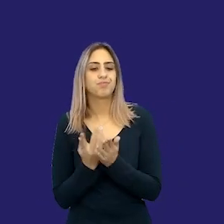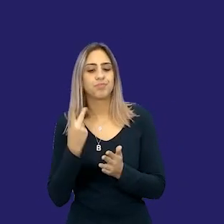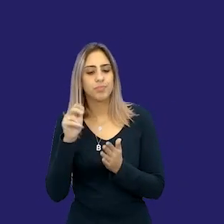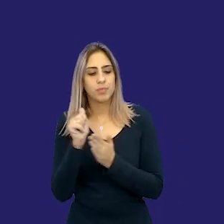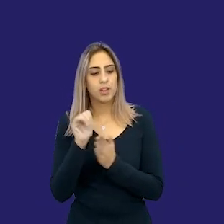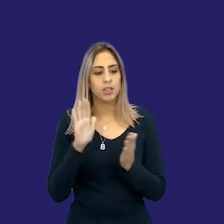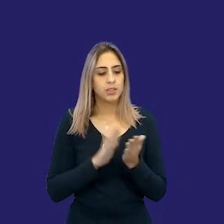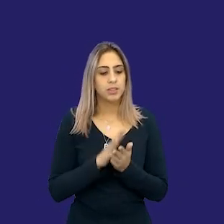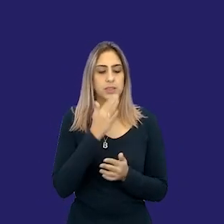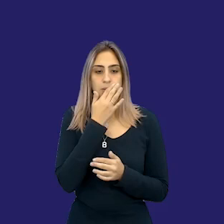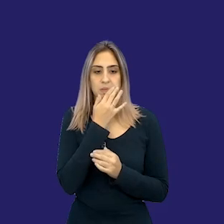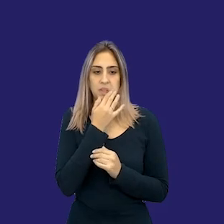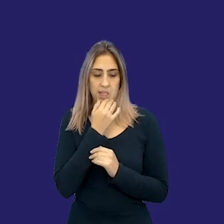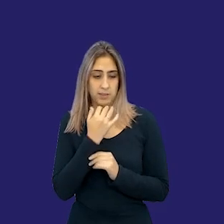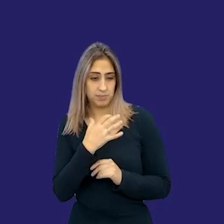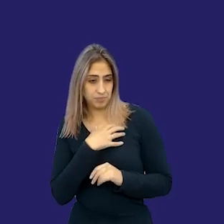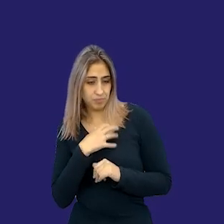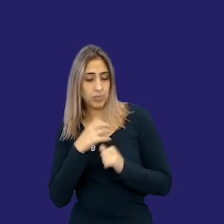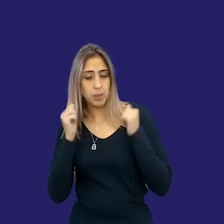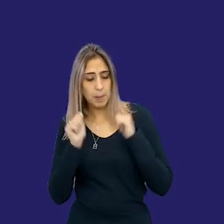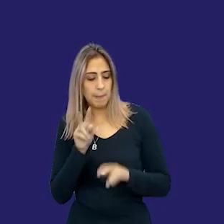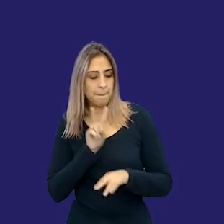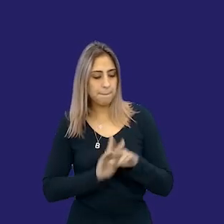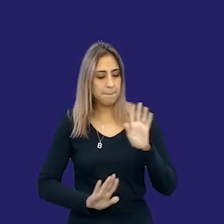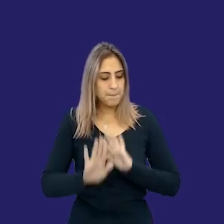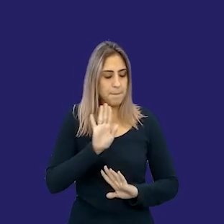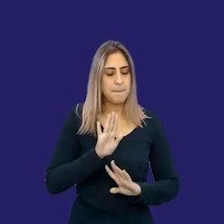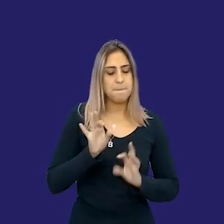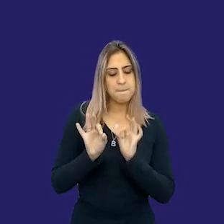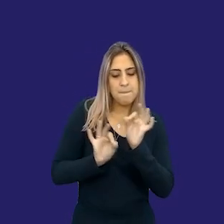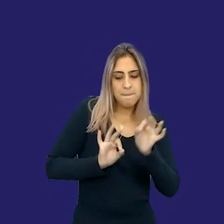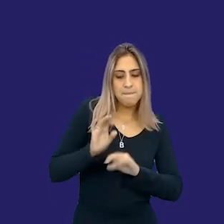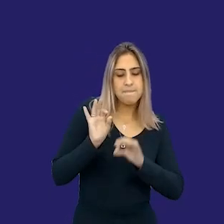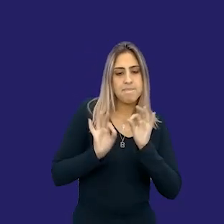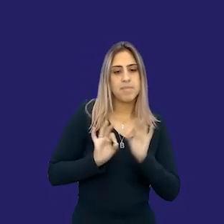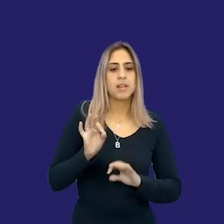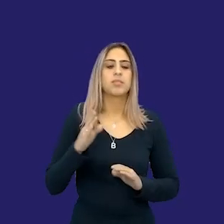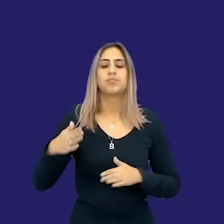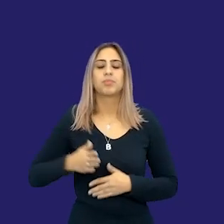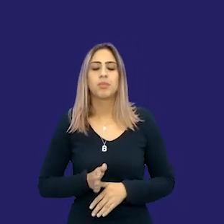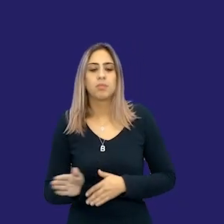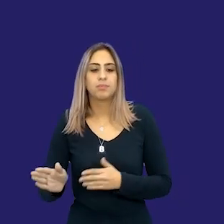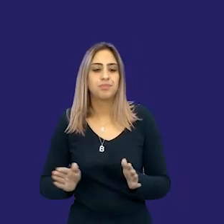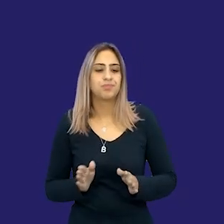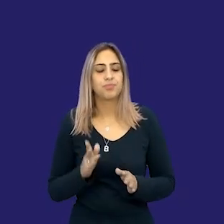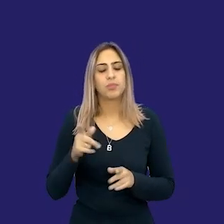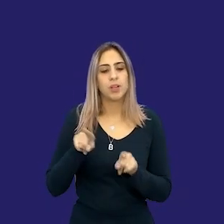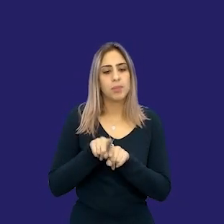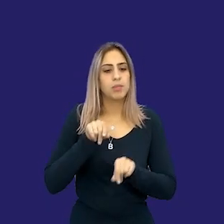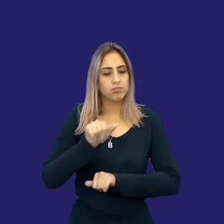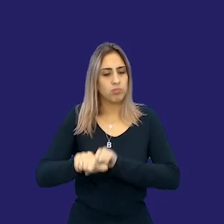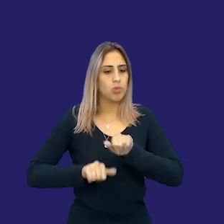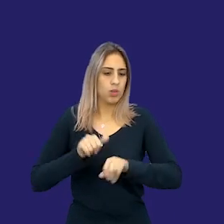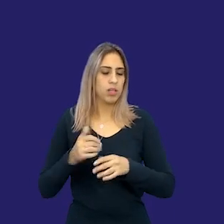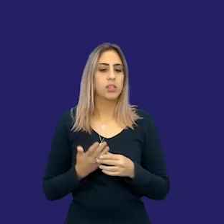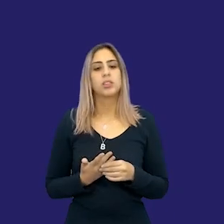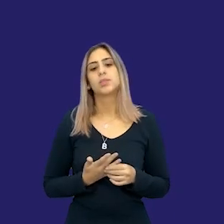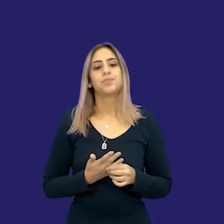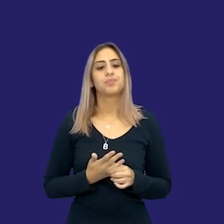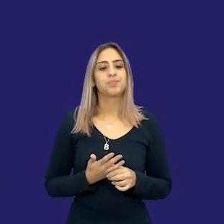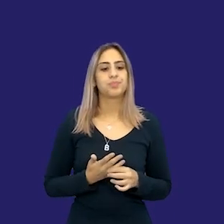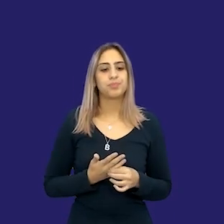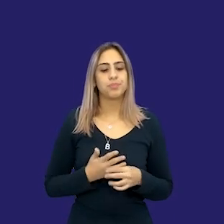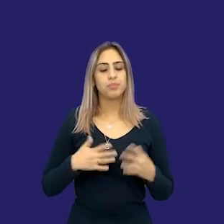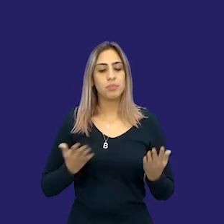atividades, de modo que possam prever ajustes e planejar os encaminhamentos e as intervenções. Então,